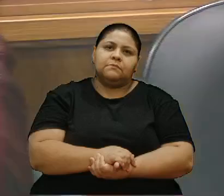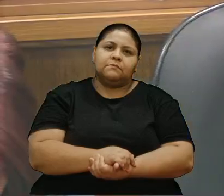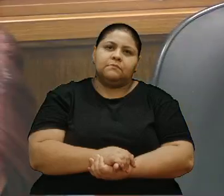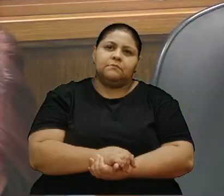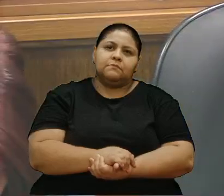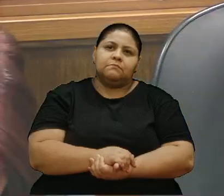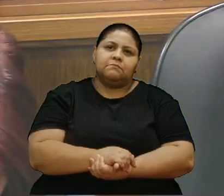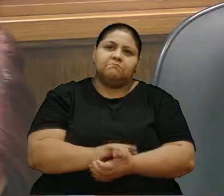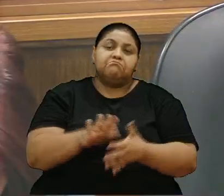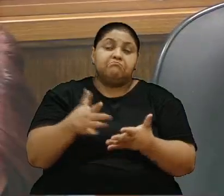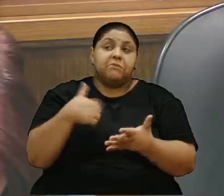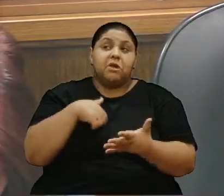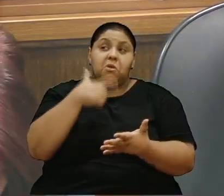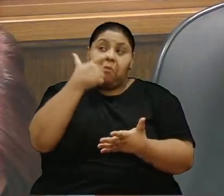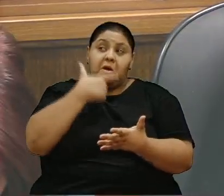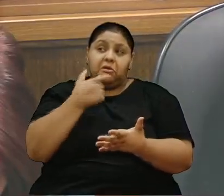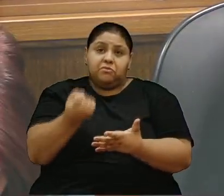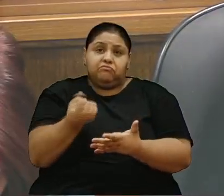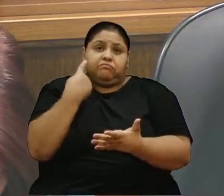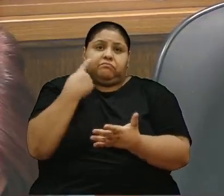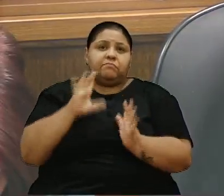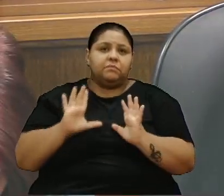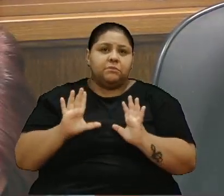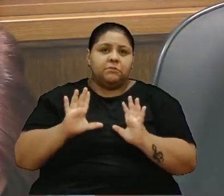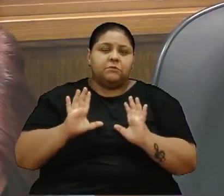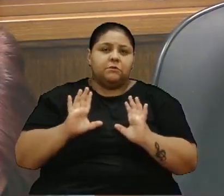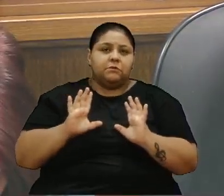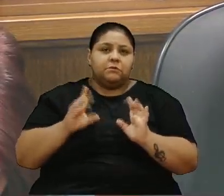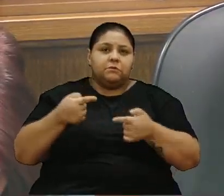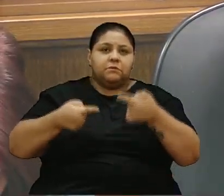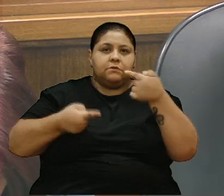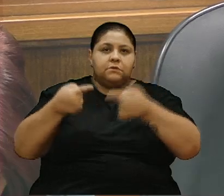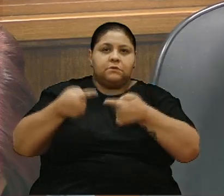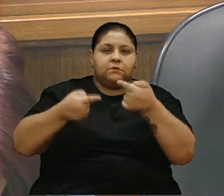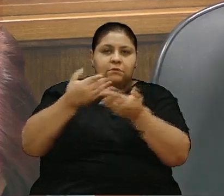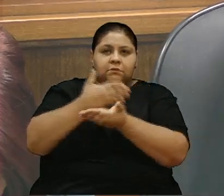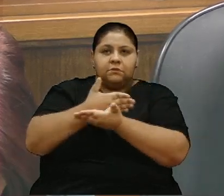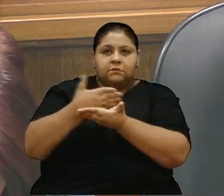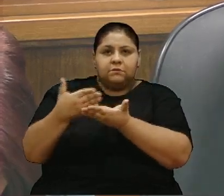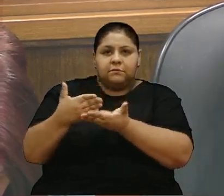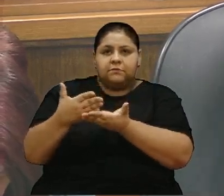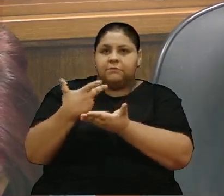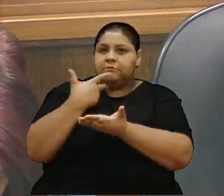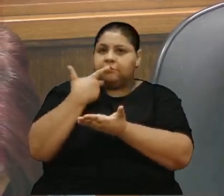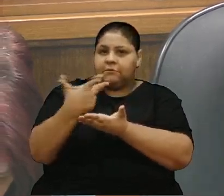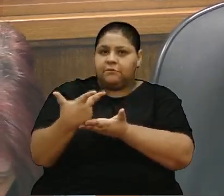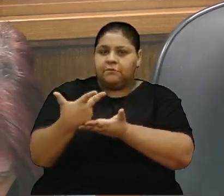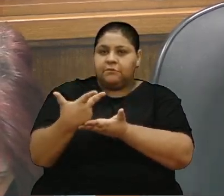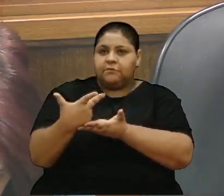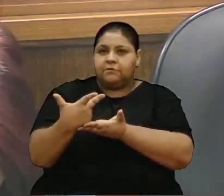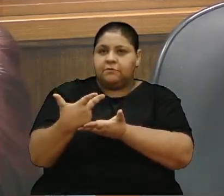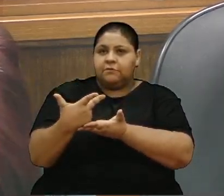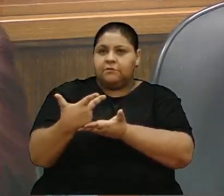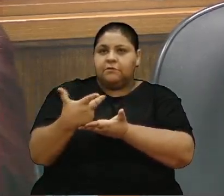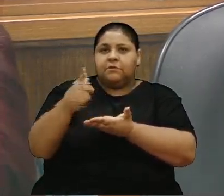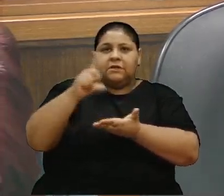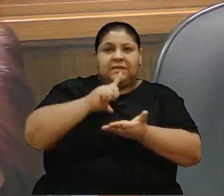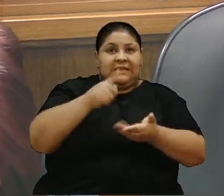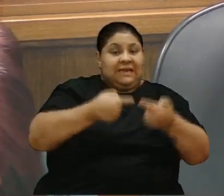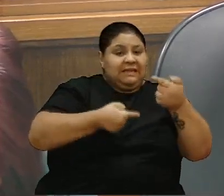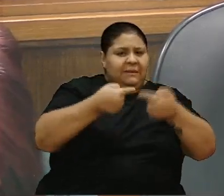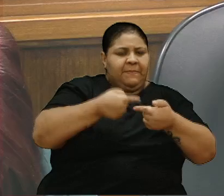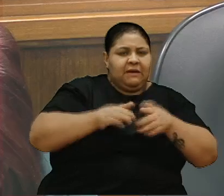Me causa um pouco de estranheza o debate iniciar sendo dito que ainda está se tendo